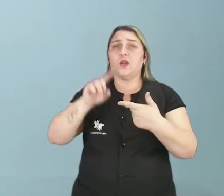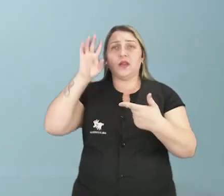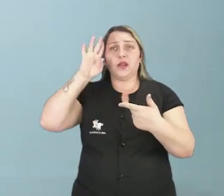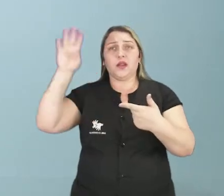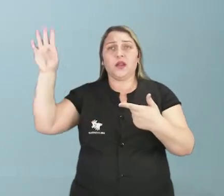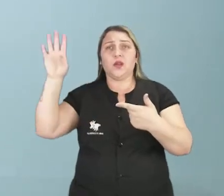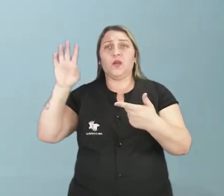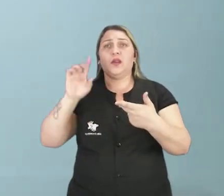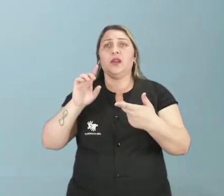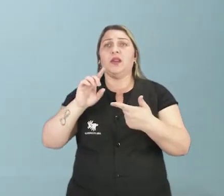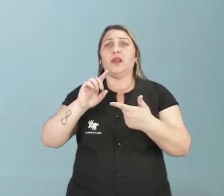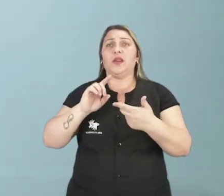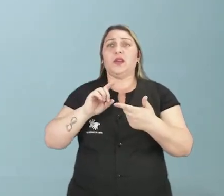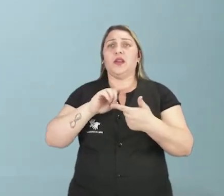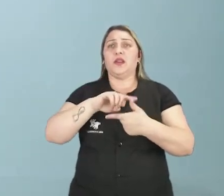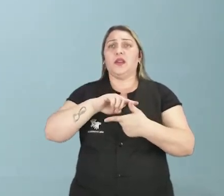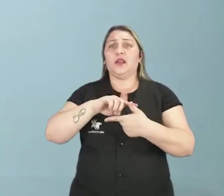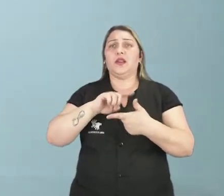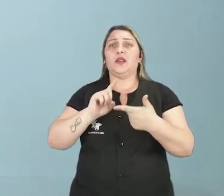a teoria